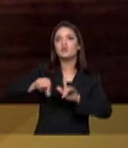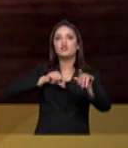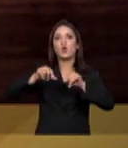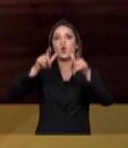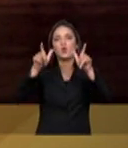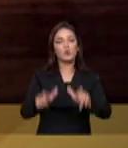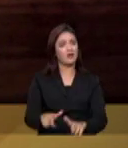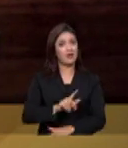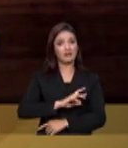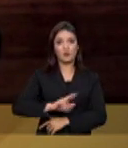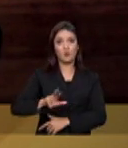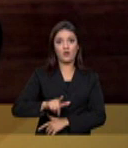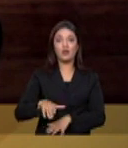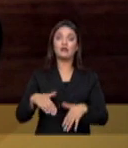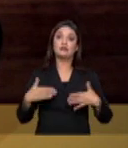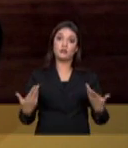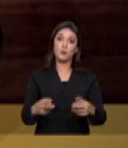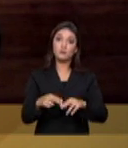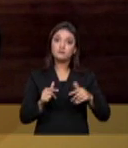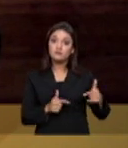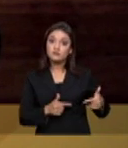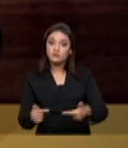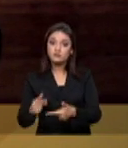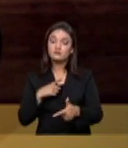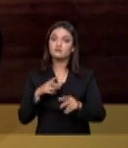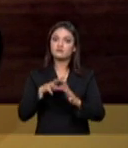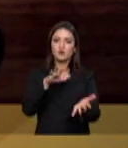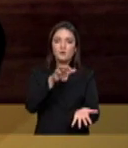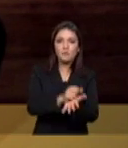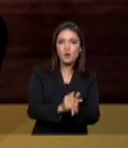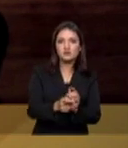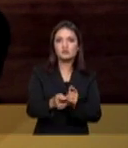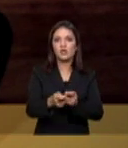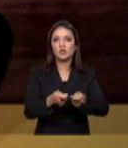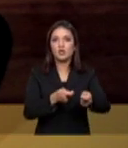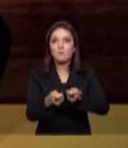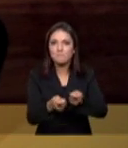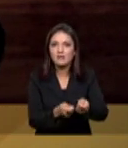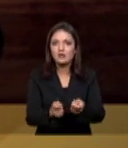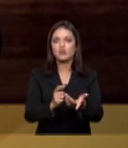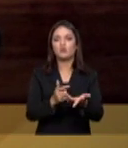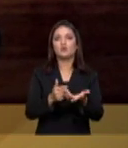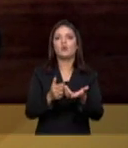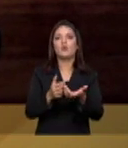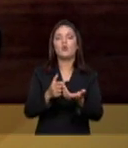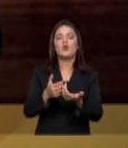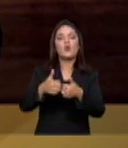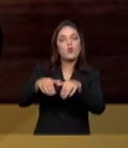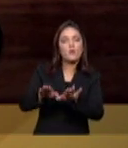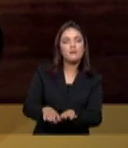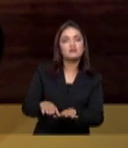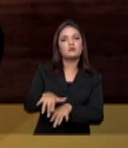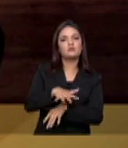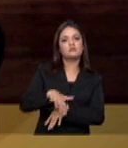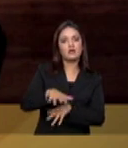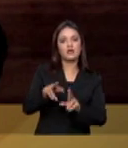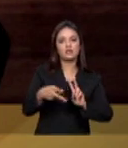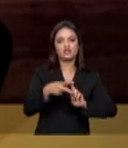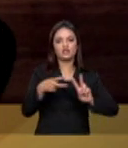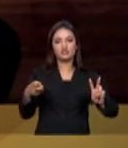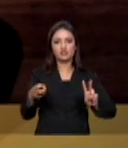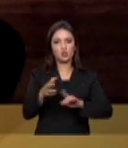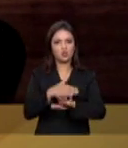atos que tenham por objeto posse domínio ocupação dos territórios indígenas são